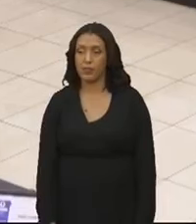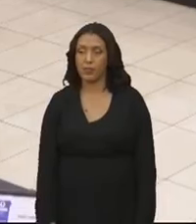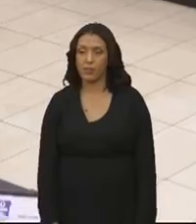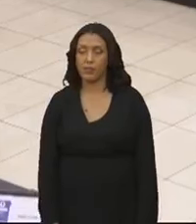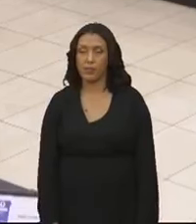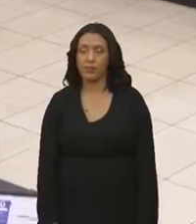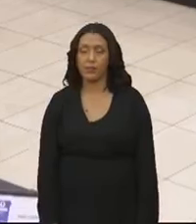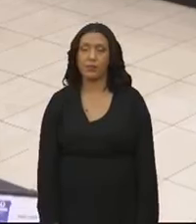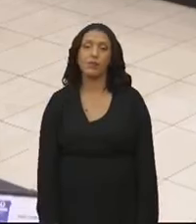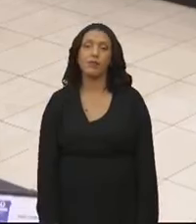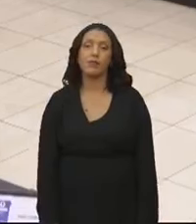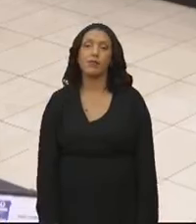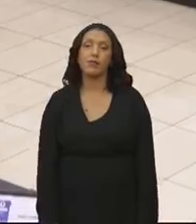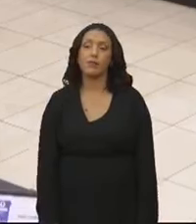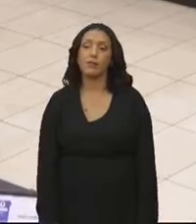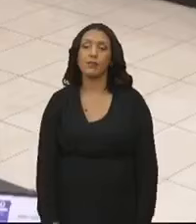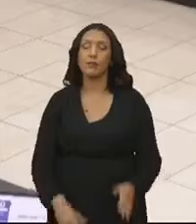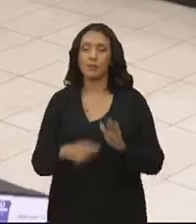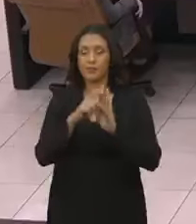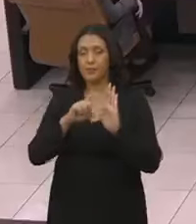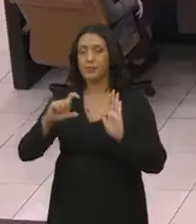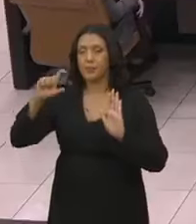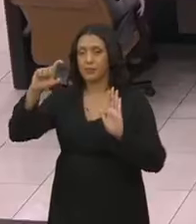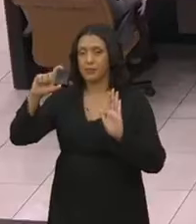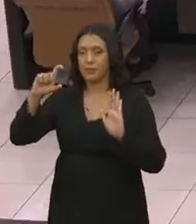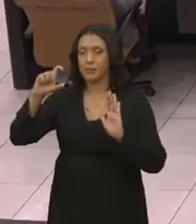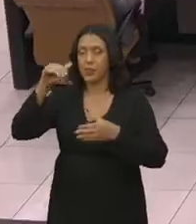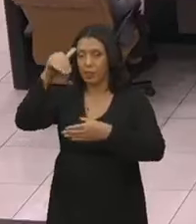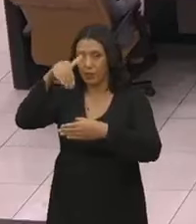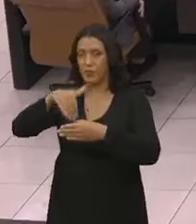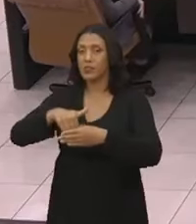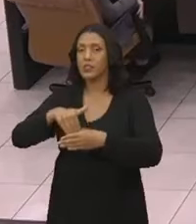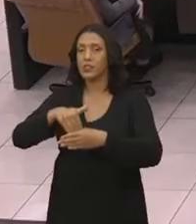Parte destacada no PLE 34